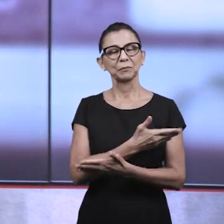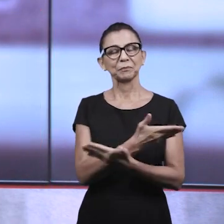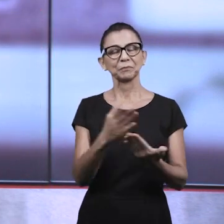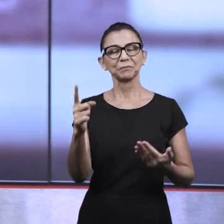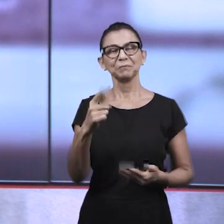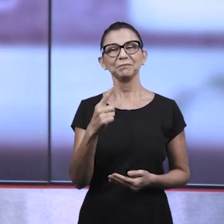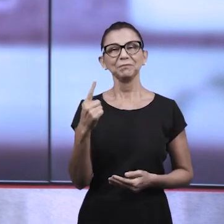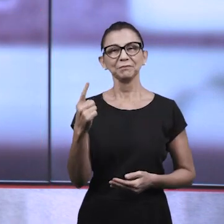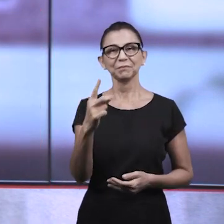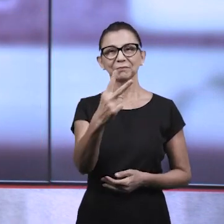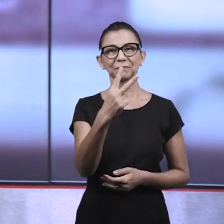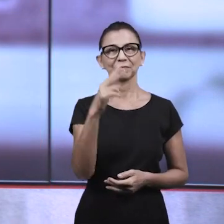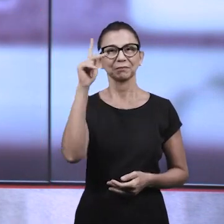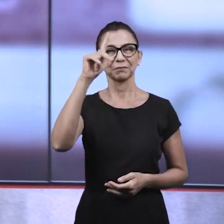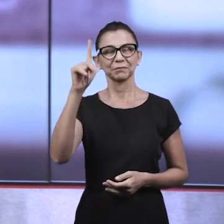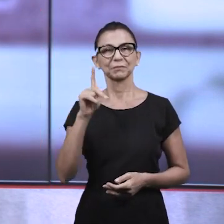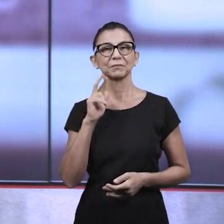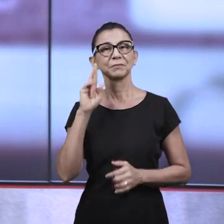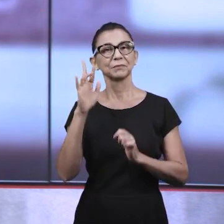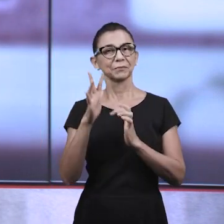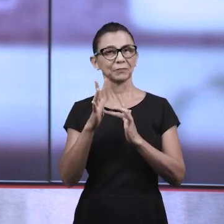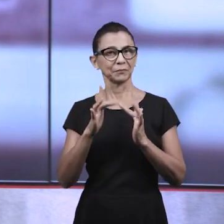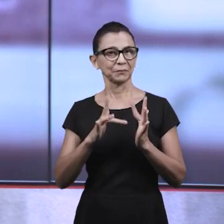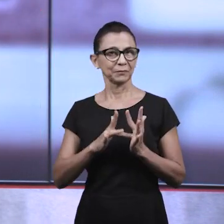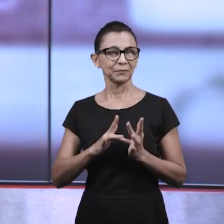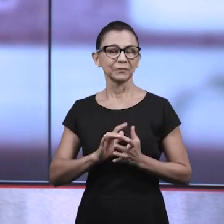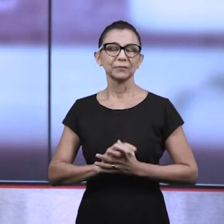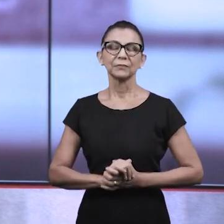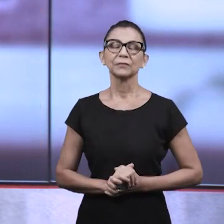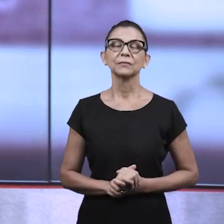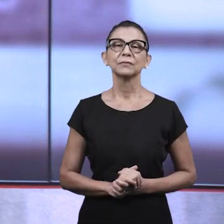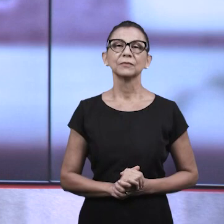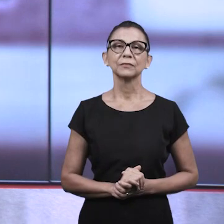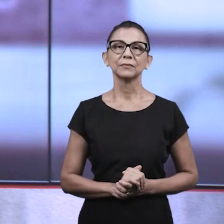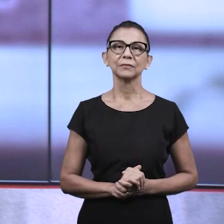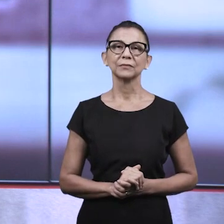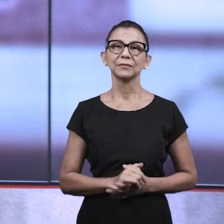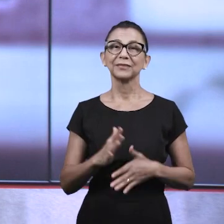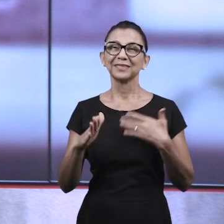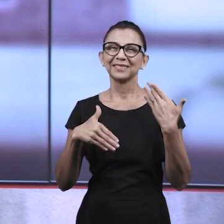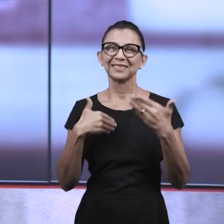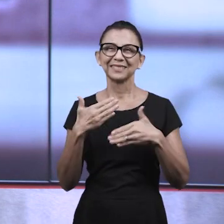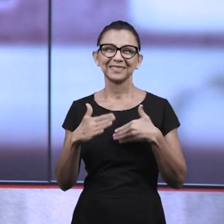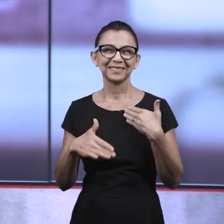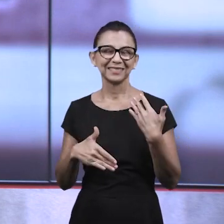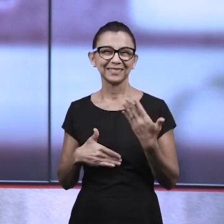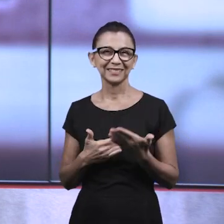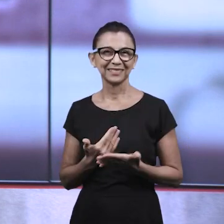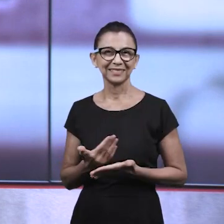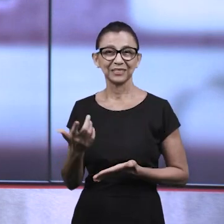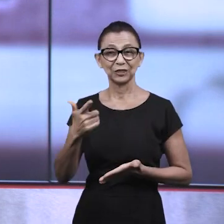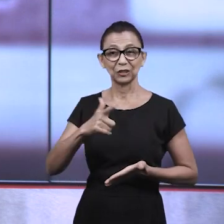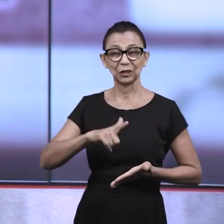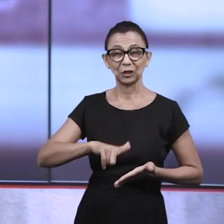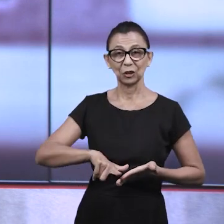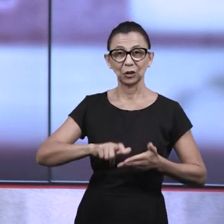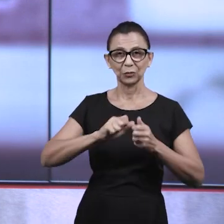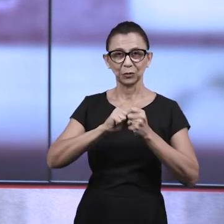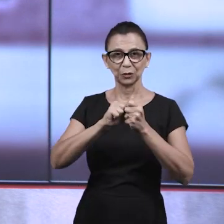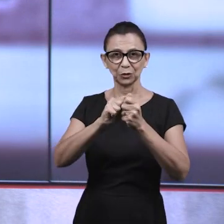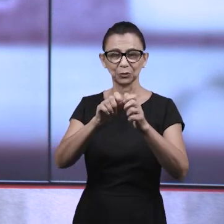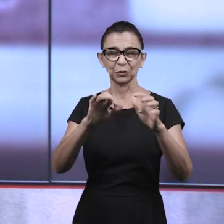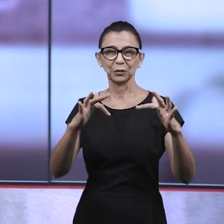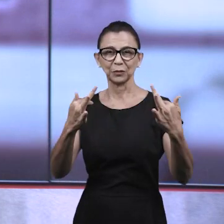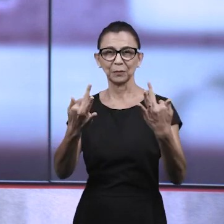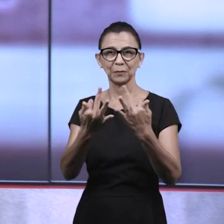Cumprimentamos a todos que nos assistem com a paz do Senhor Jesus. Que alegria começarmos mais um ano em